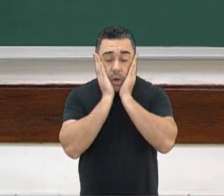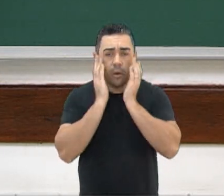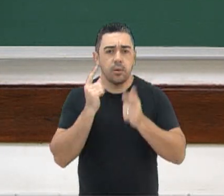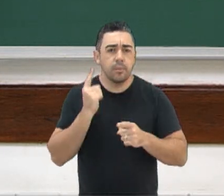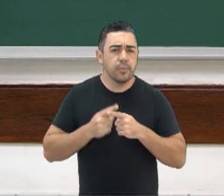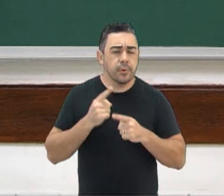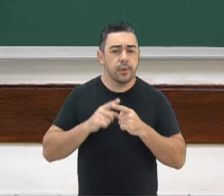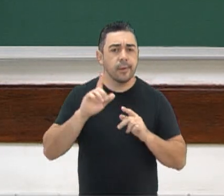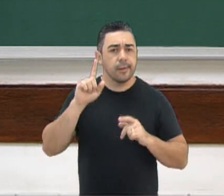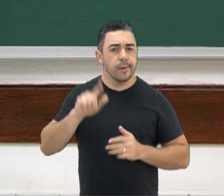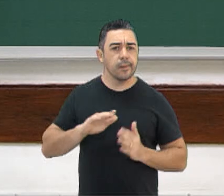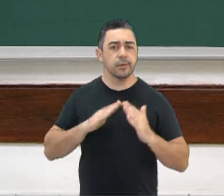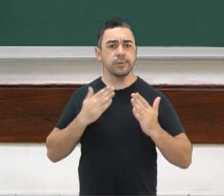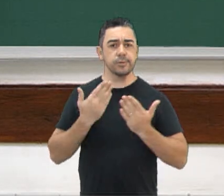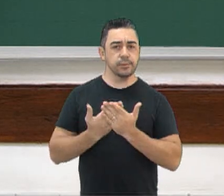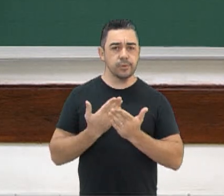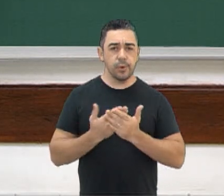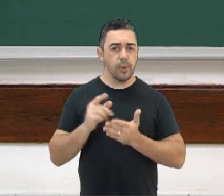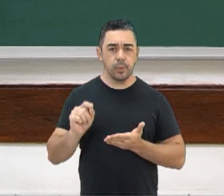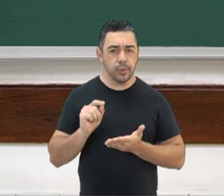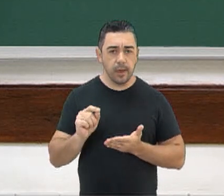uma escola que se chama